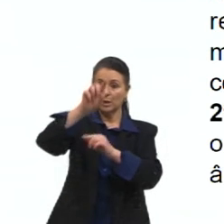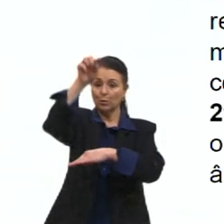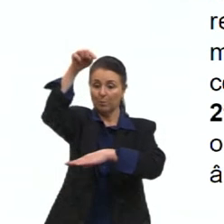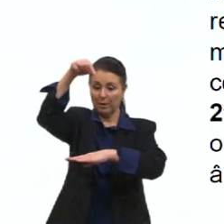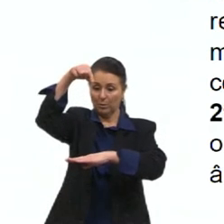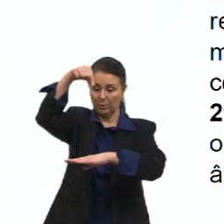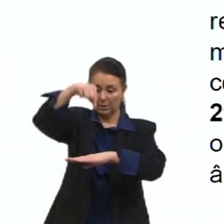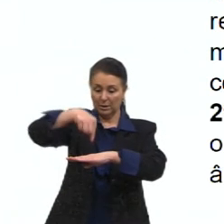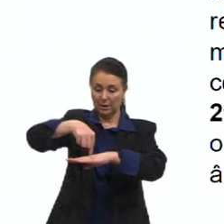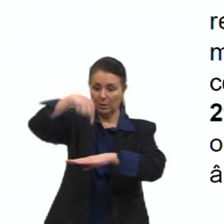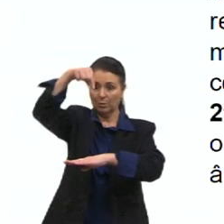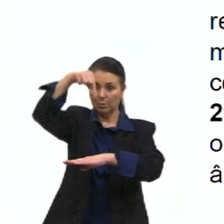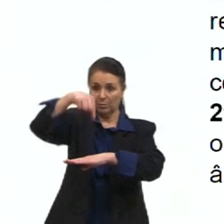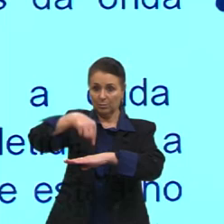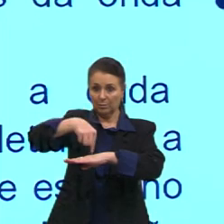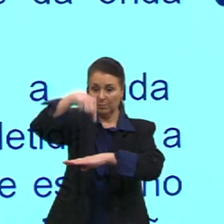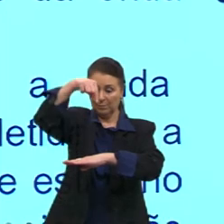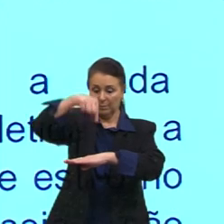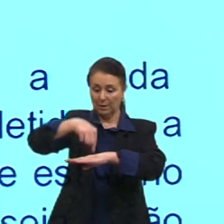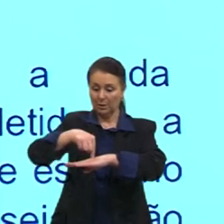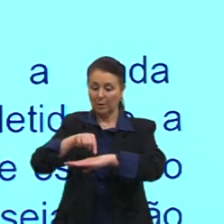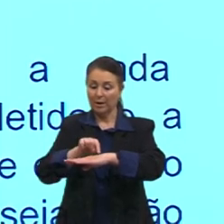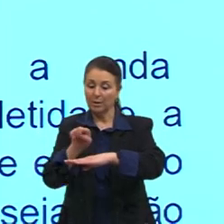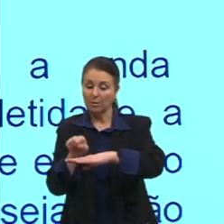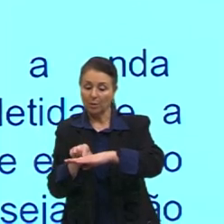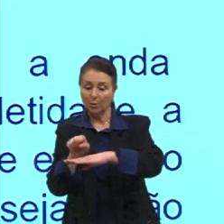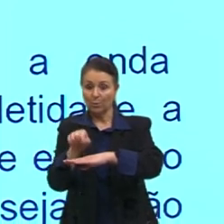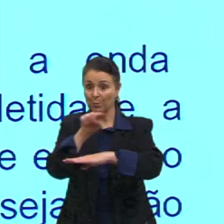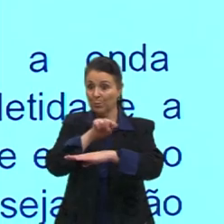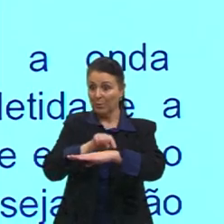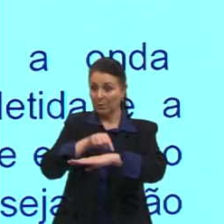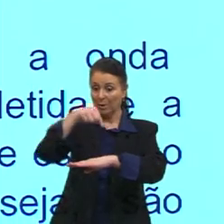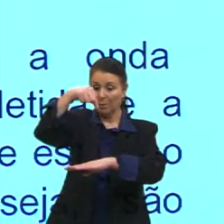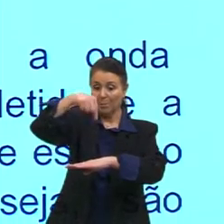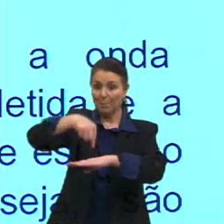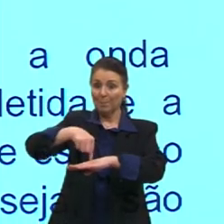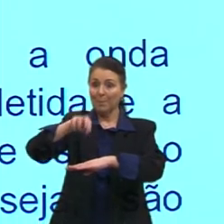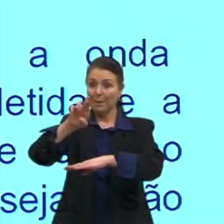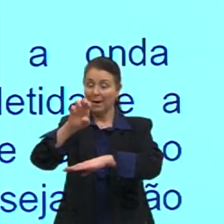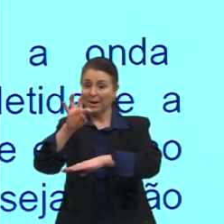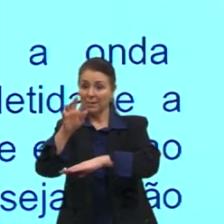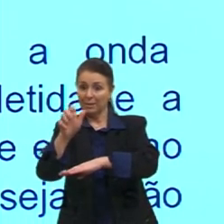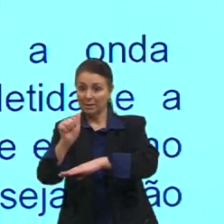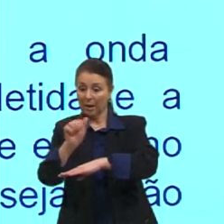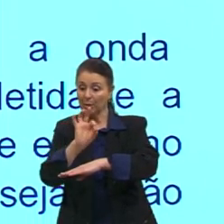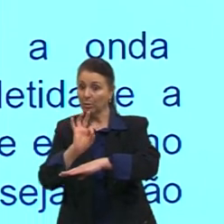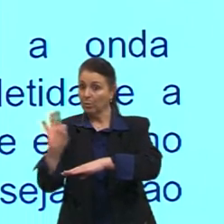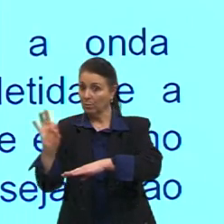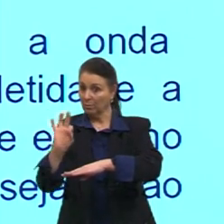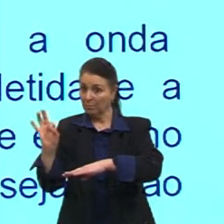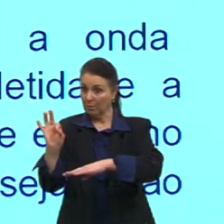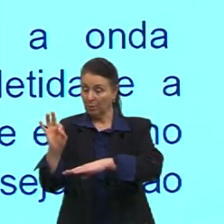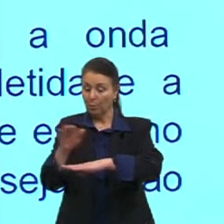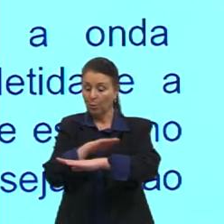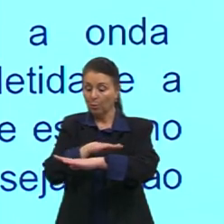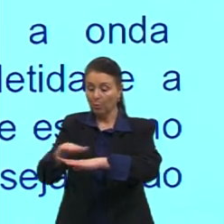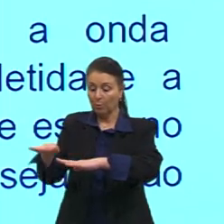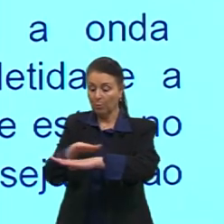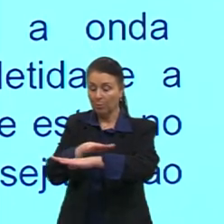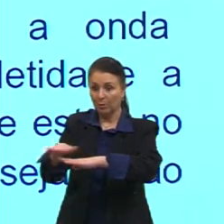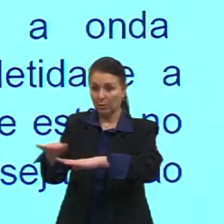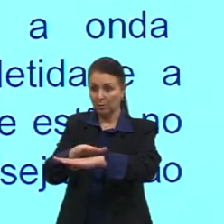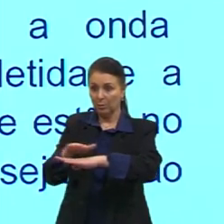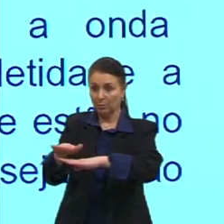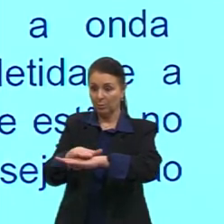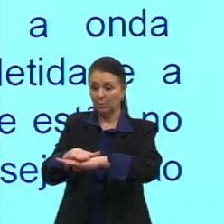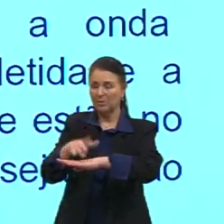meio, certo, ali dos ângulos, a gente chama de reta normal, estão no mesmo plano. Isso quer dizer, né, como se fossem X e